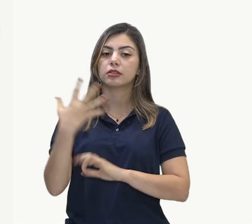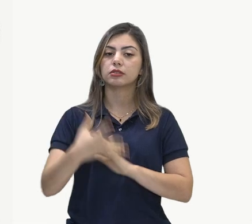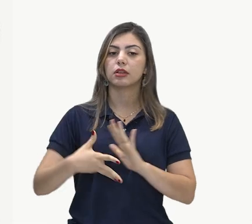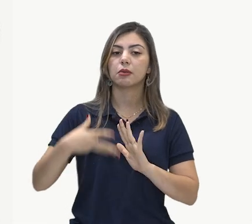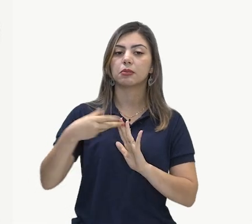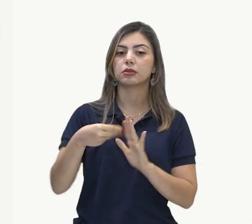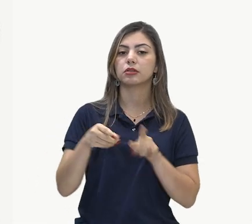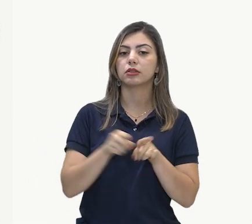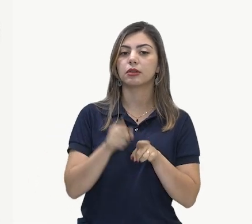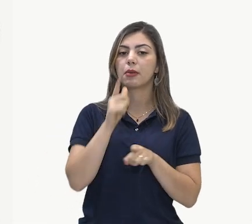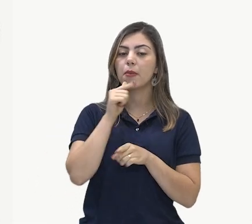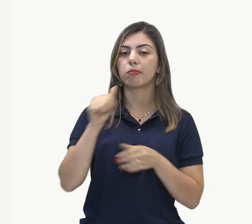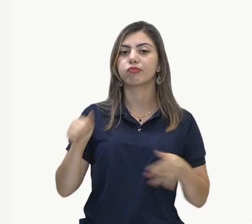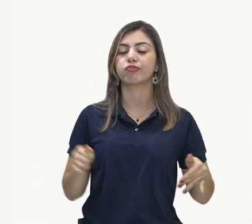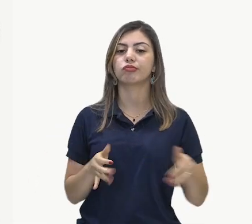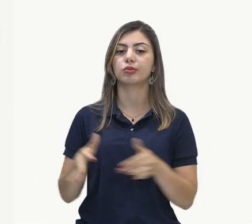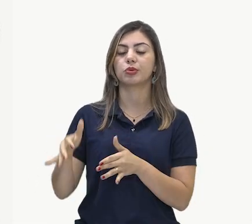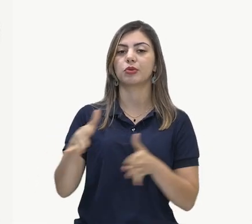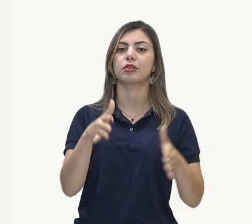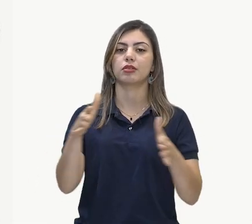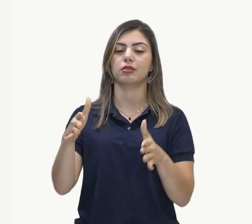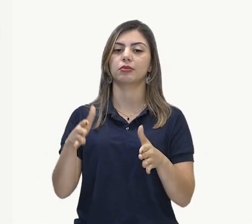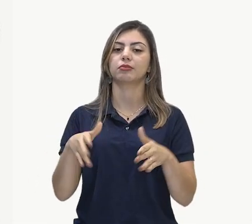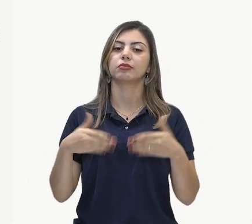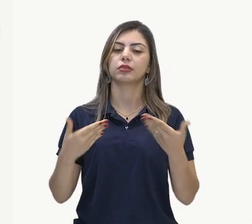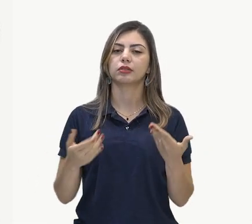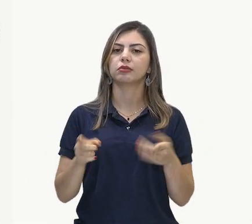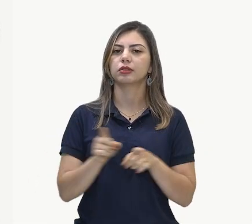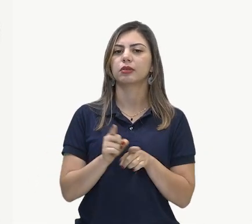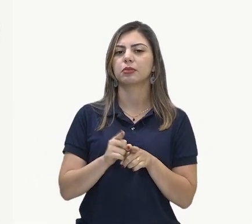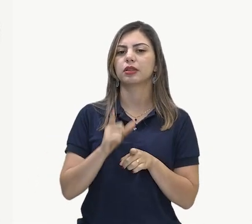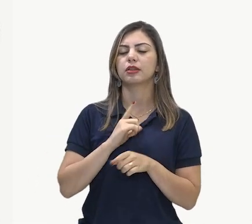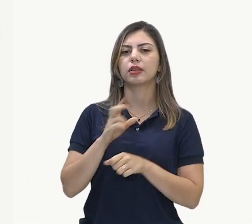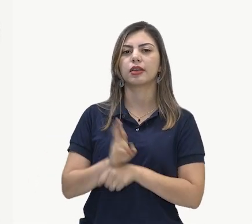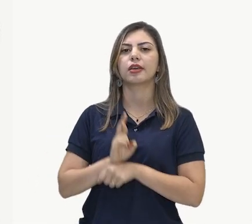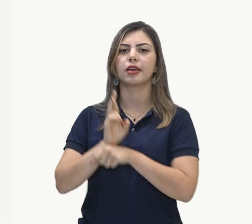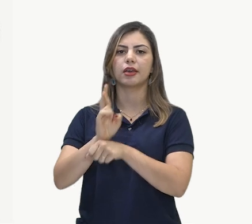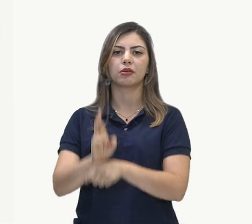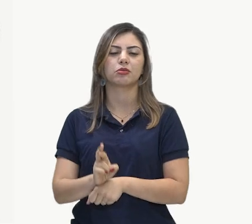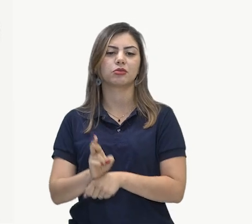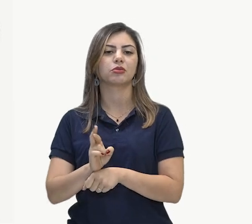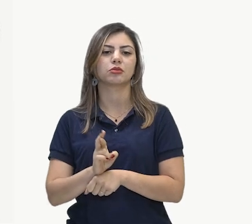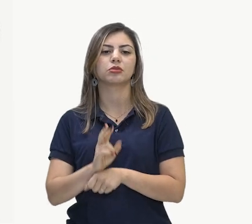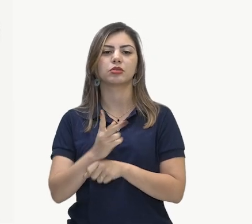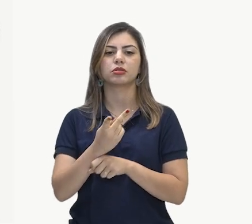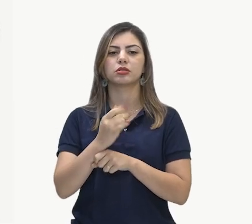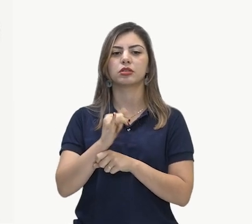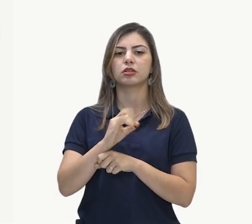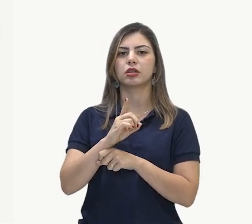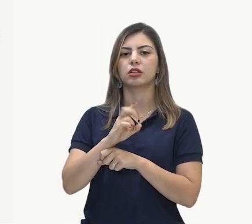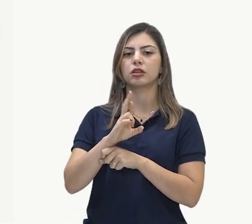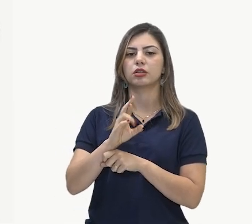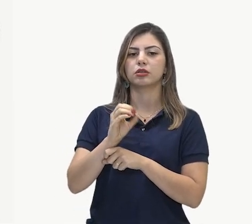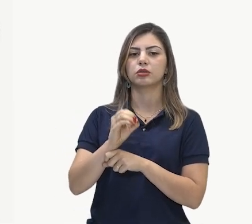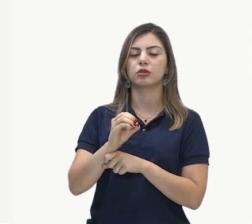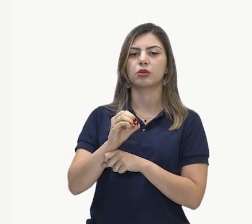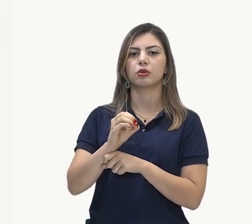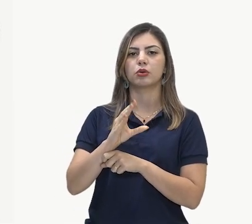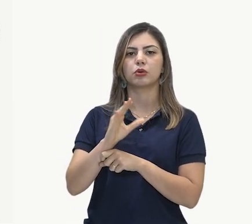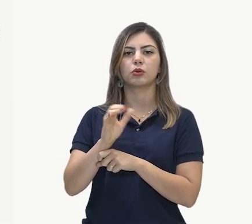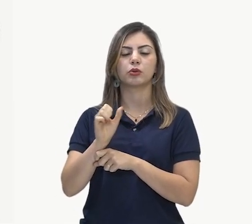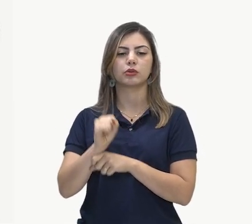também a bacia hidrográfica. E é claro, esses recursos hídricos também. Então, todos esses ecossistemas que existem